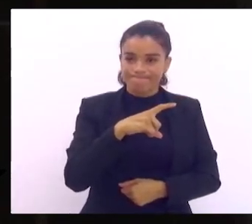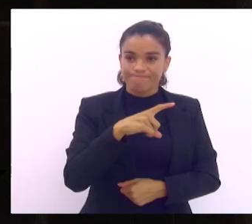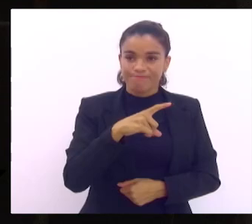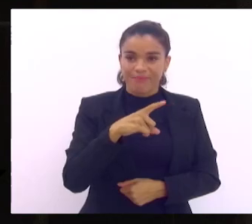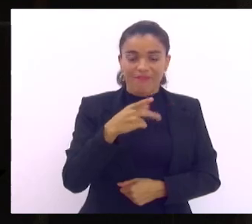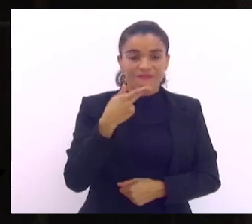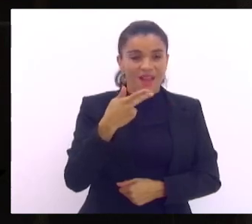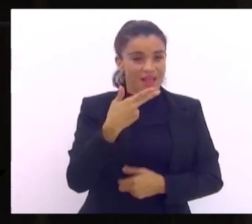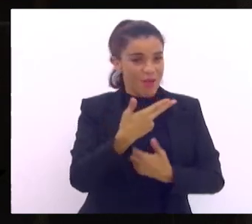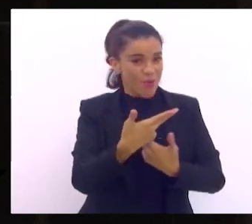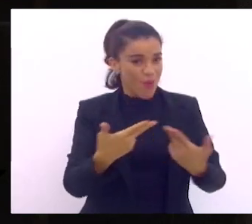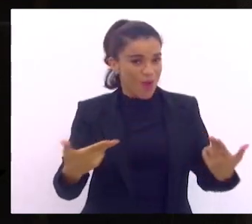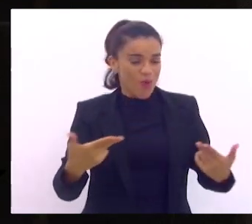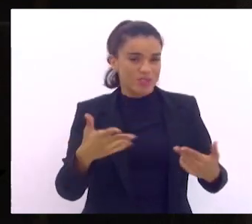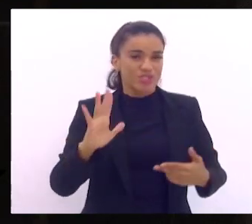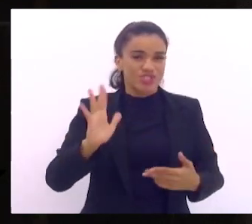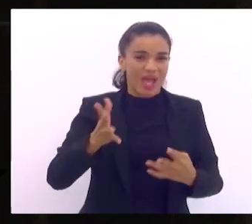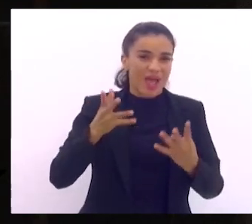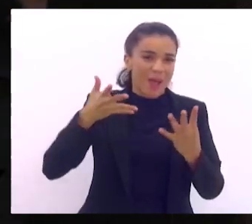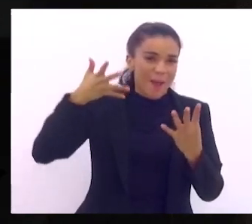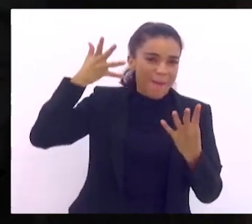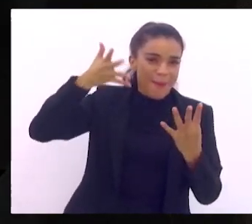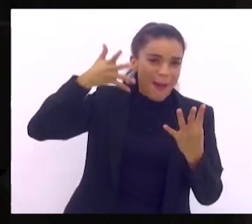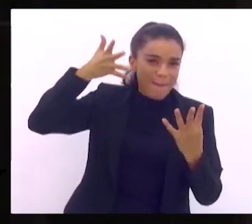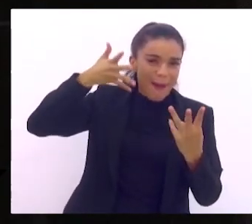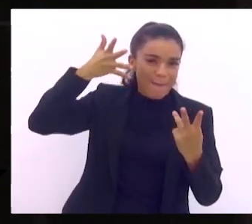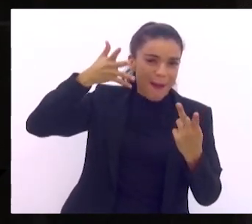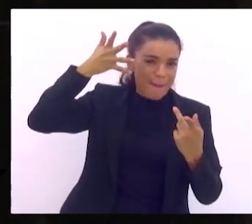falar alguma coisa depois dessas